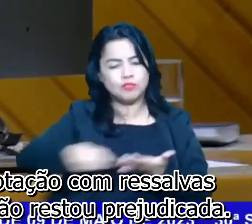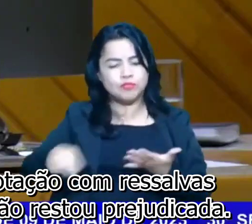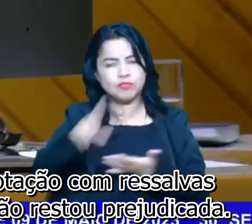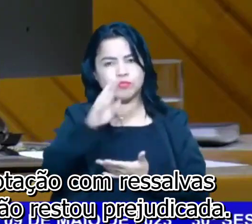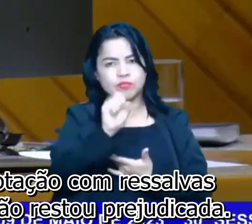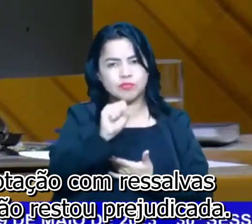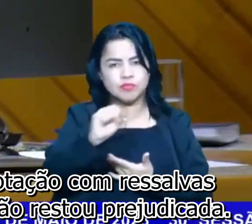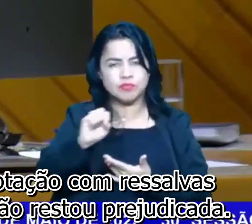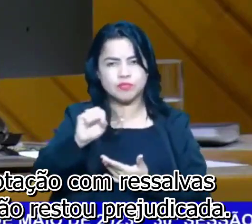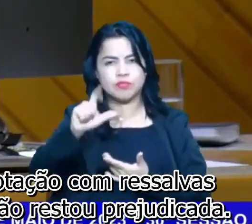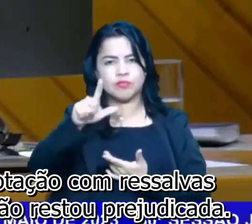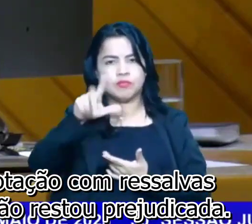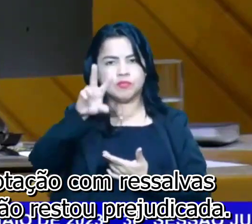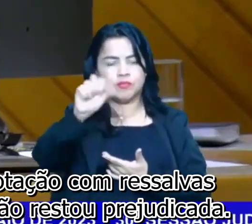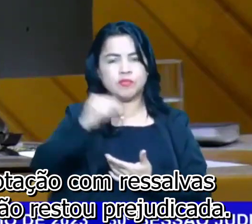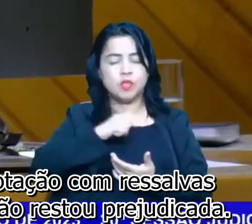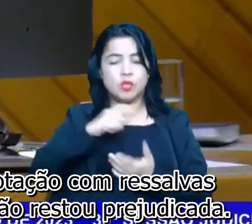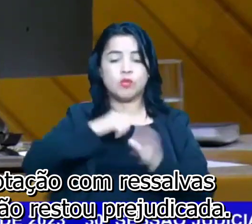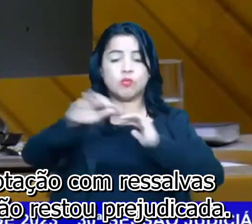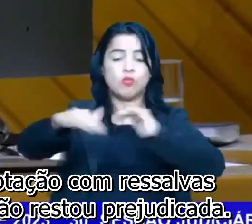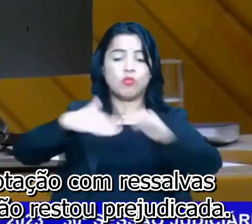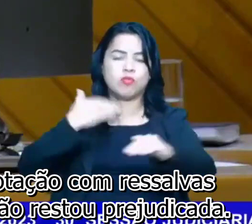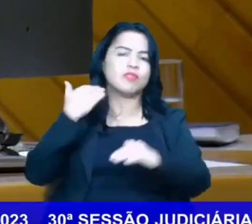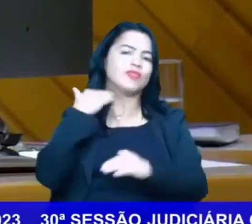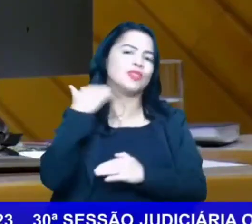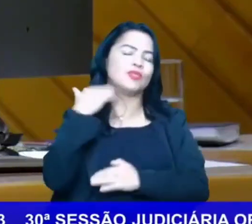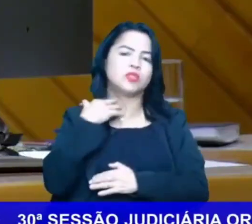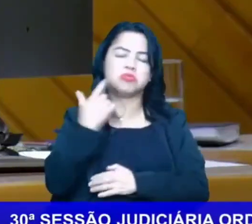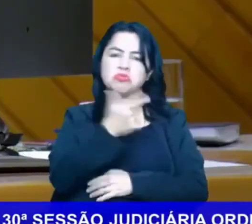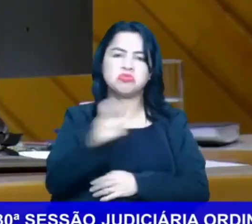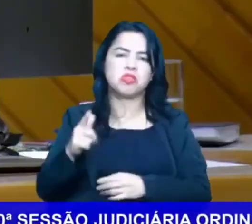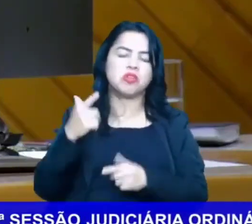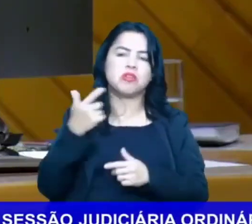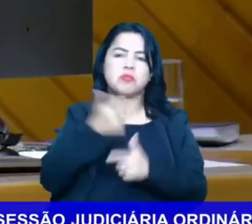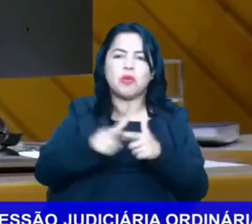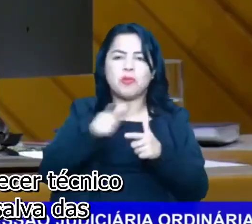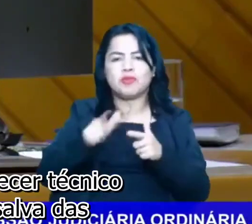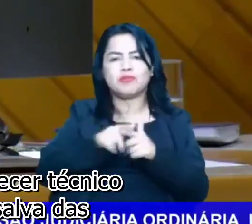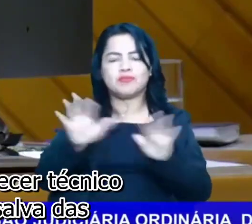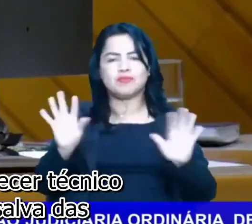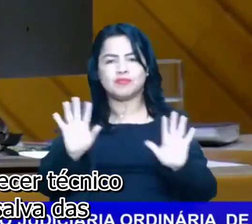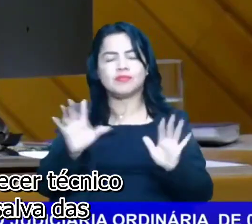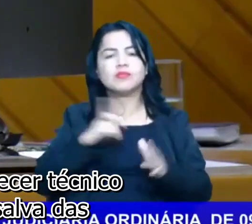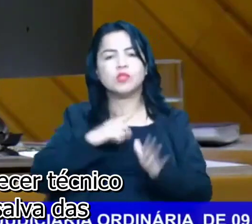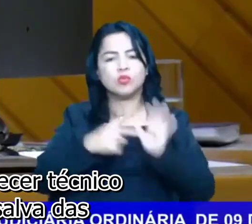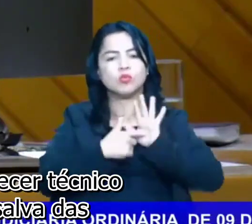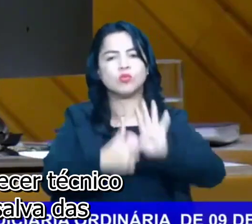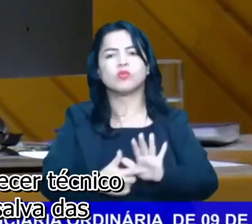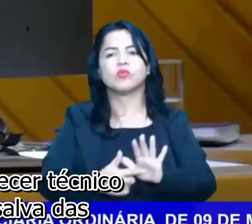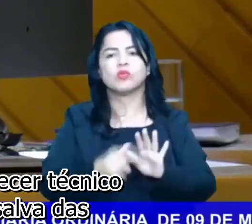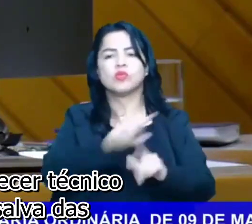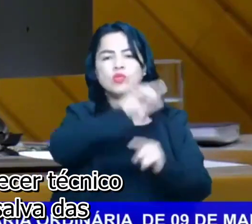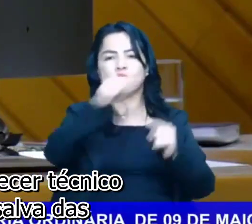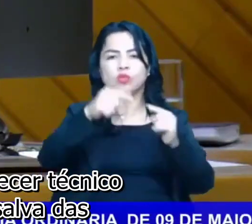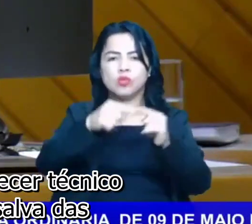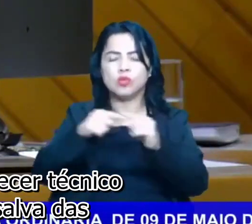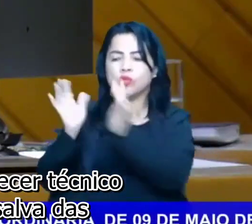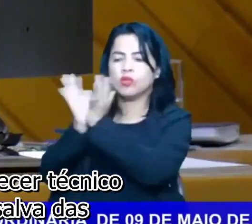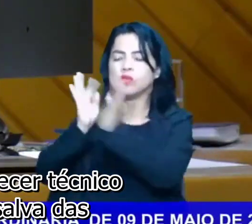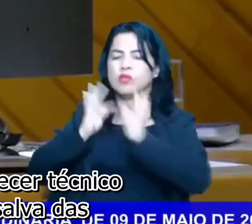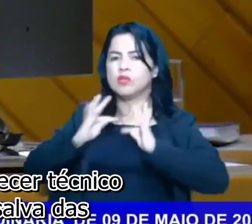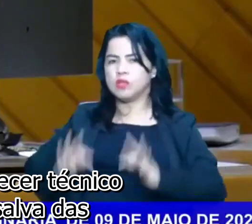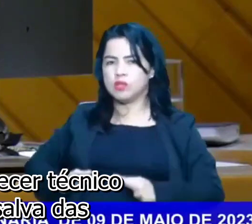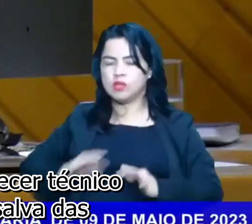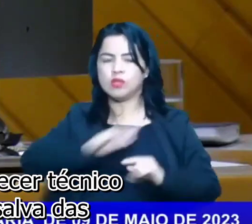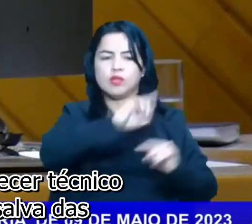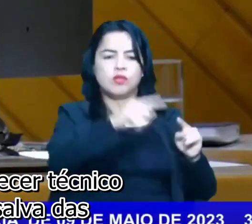na medida em que a análise da movimentação financeira não restou prejudicada. Ante o exposto, em consonância tanto com parecer técnico